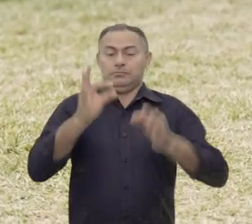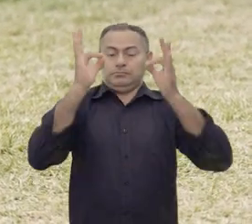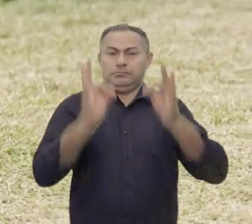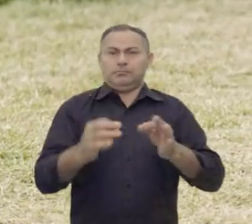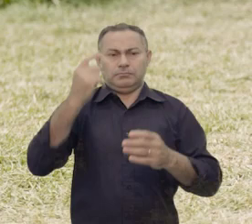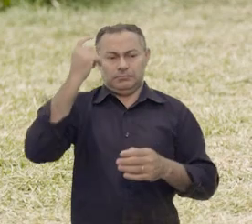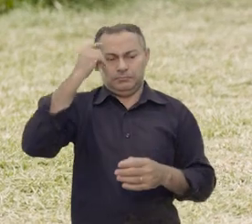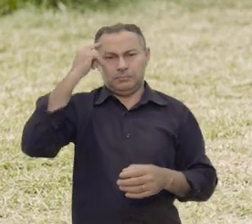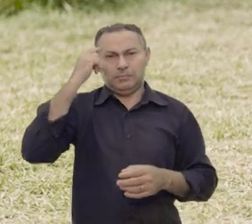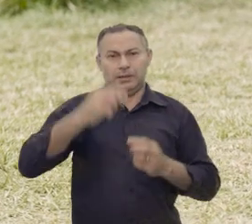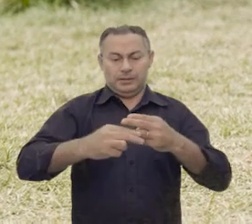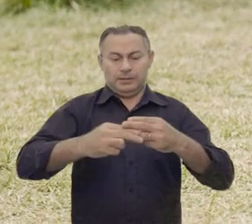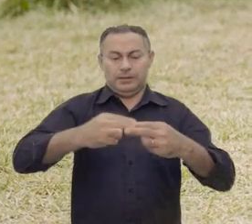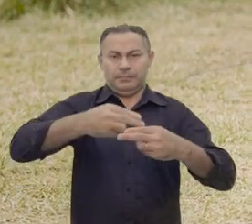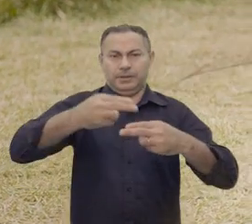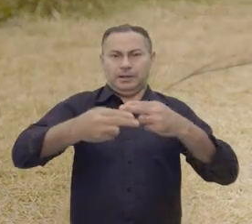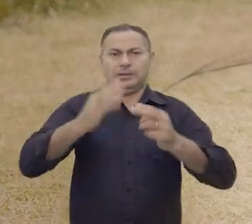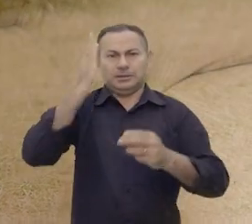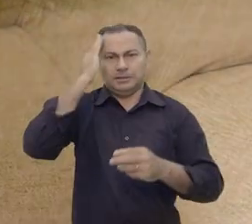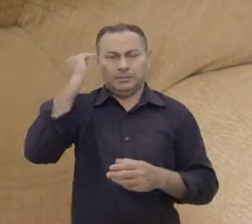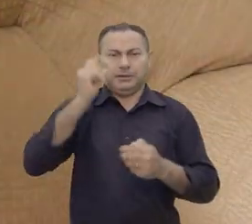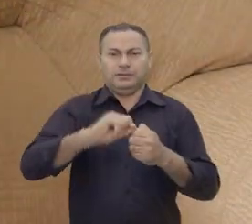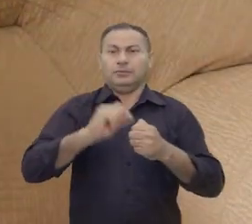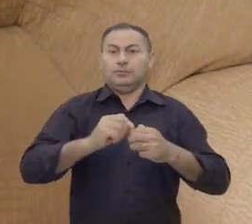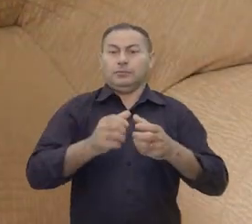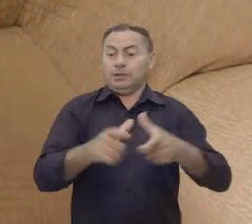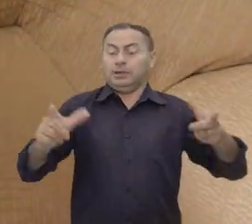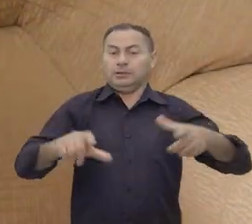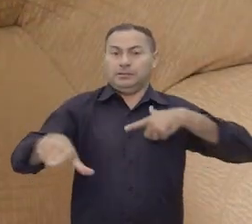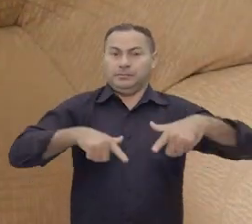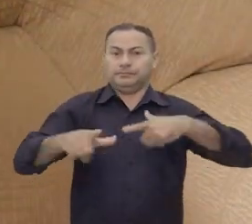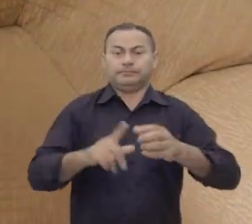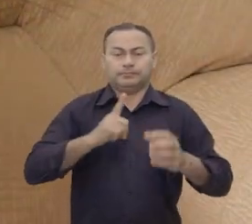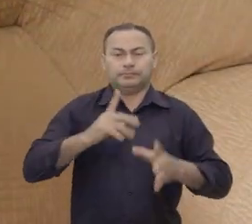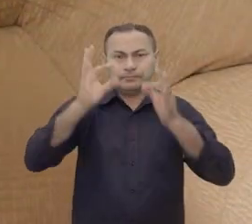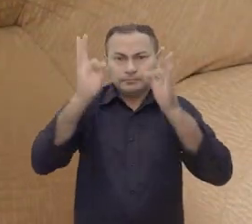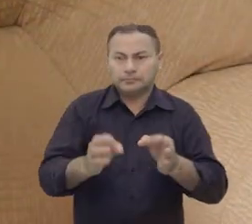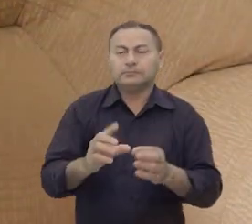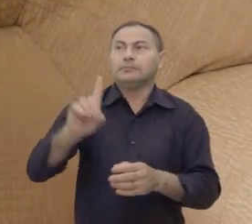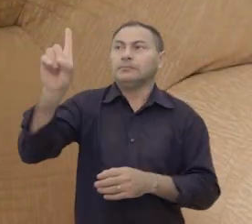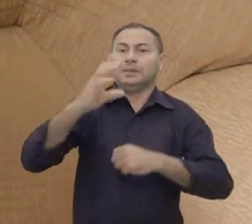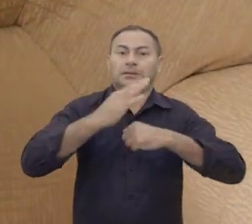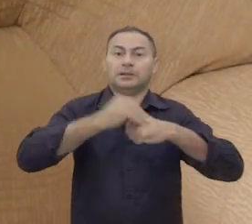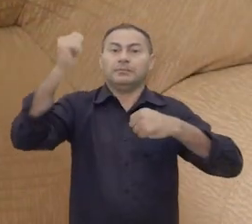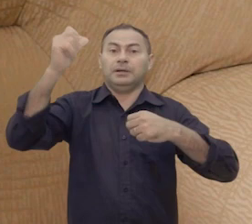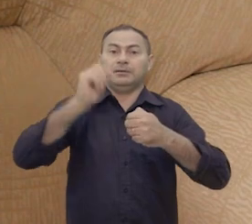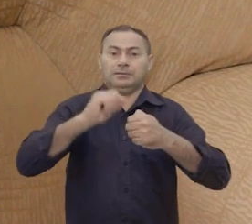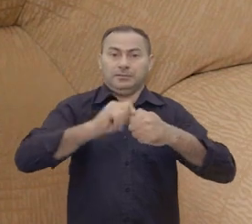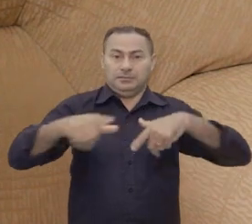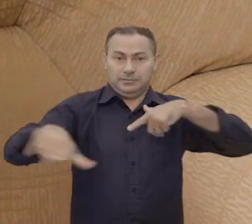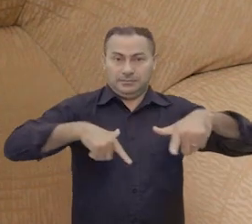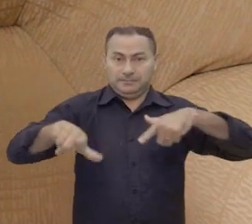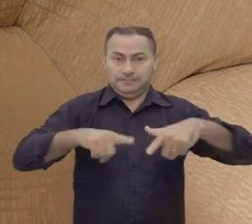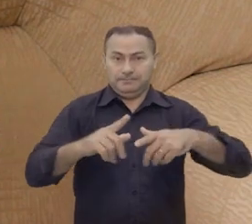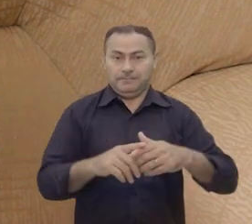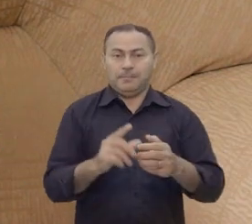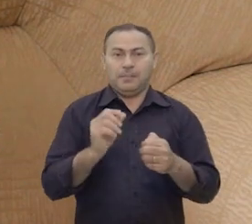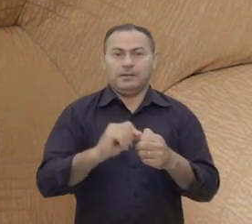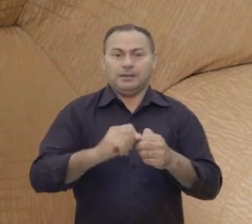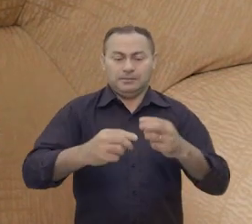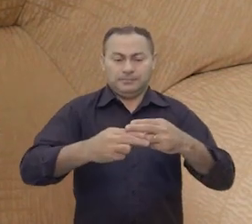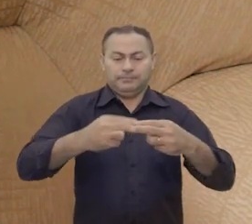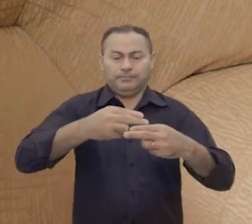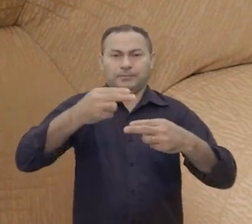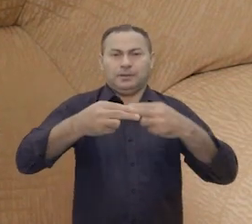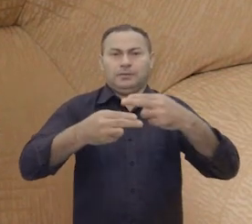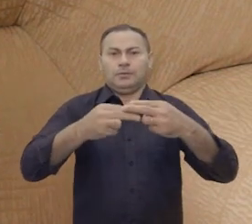fortes convicções. Neemias sabia que estava fazendo uma grande obra. Ele tinha certeza que Deus o havia chamado para fazer aquele trabalho. Isso